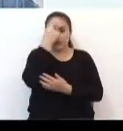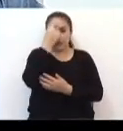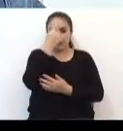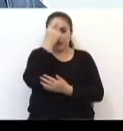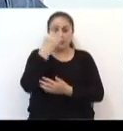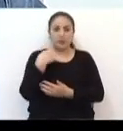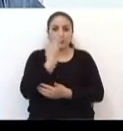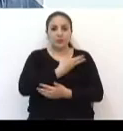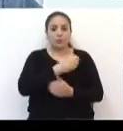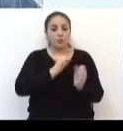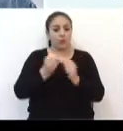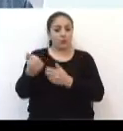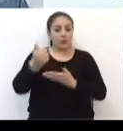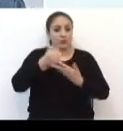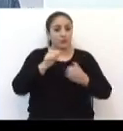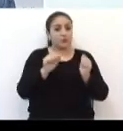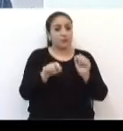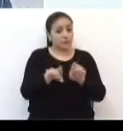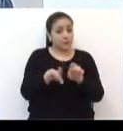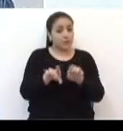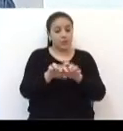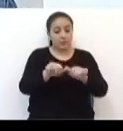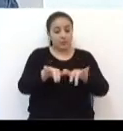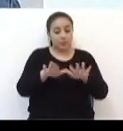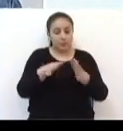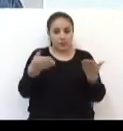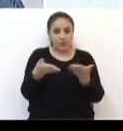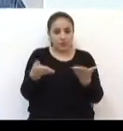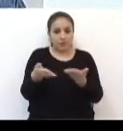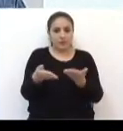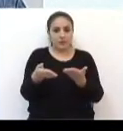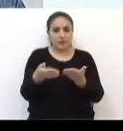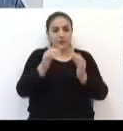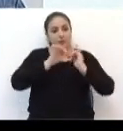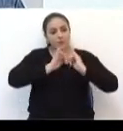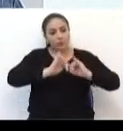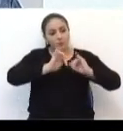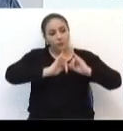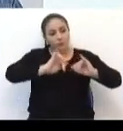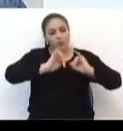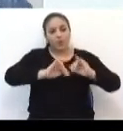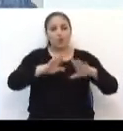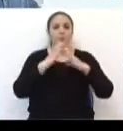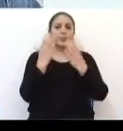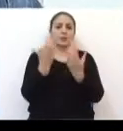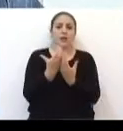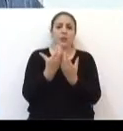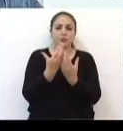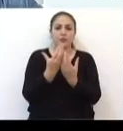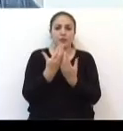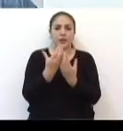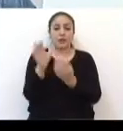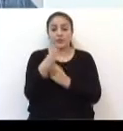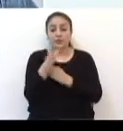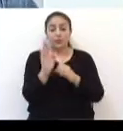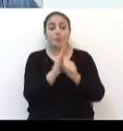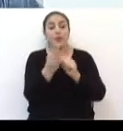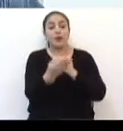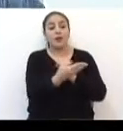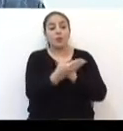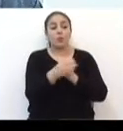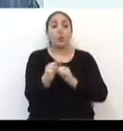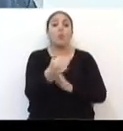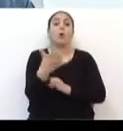ideia é que a gente possa trazer também para a tribuna agora e informar a comunidade lá no seu bairro em